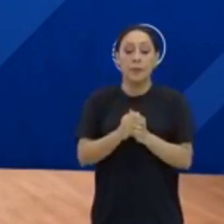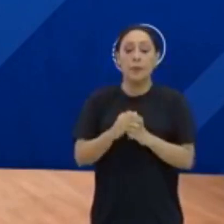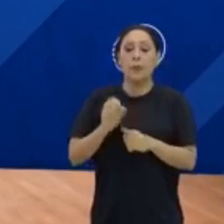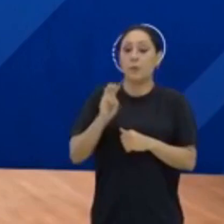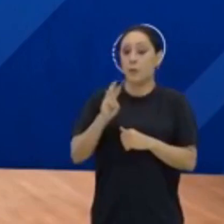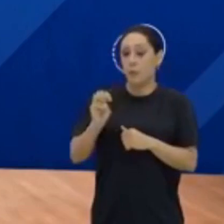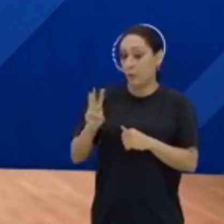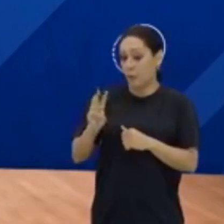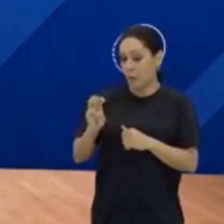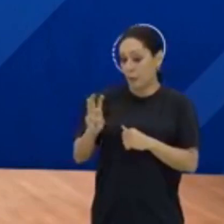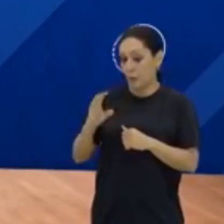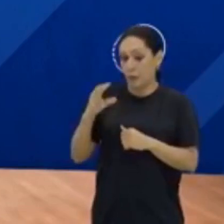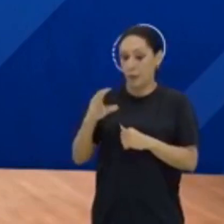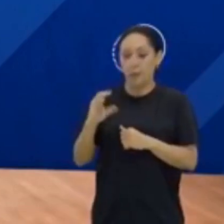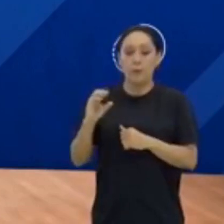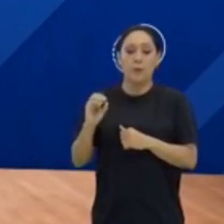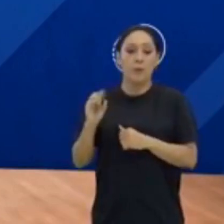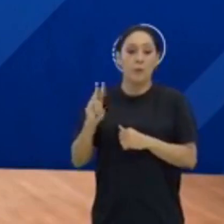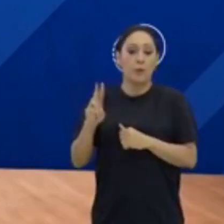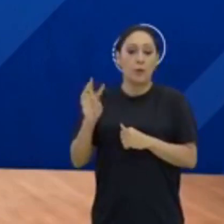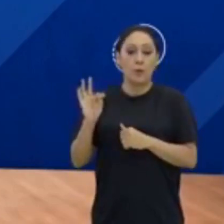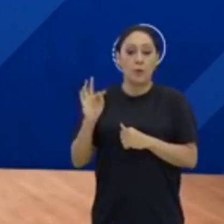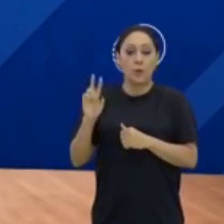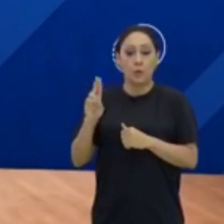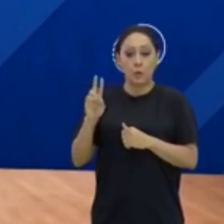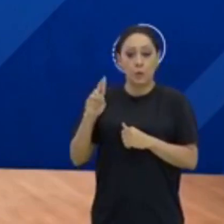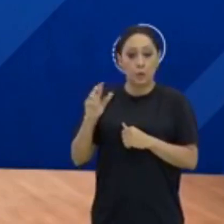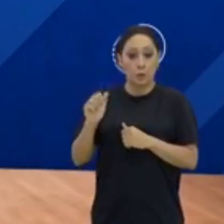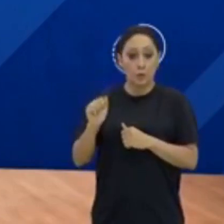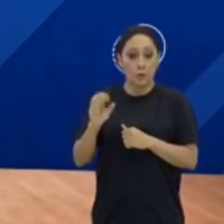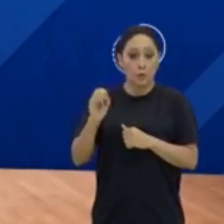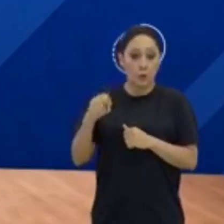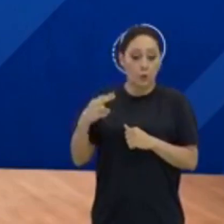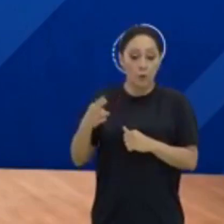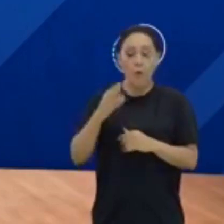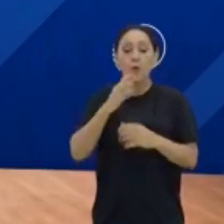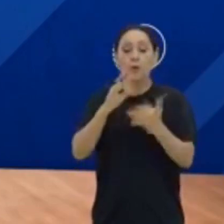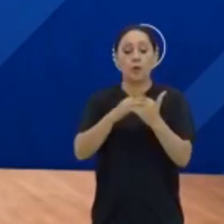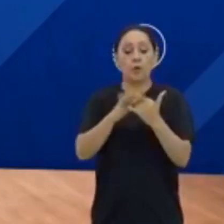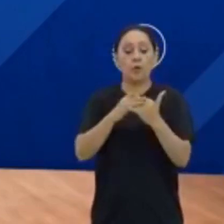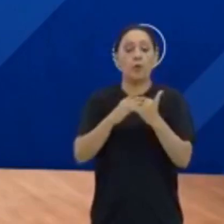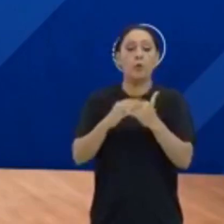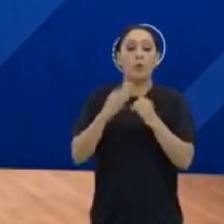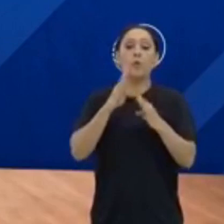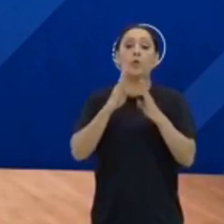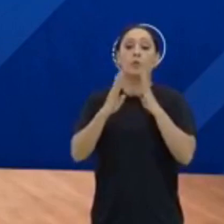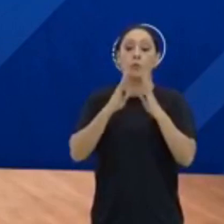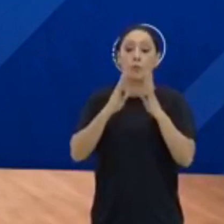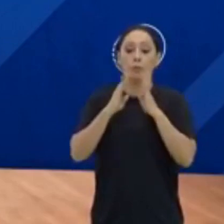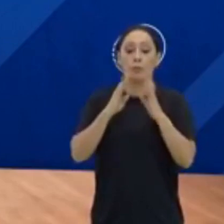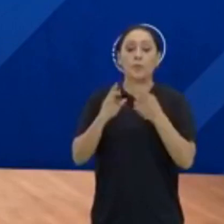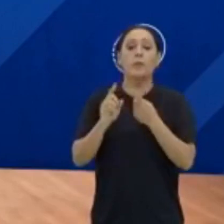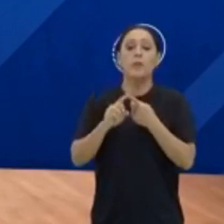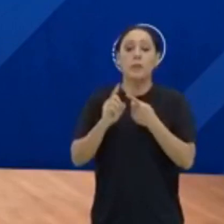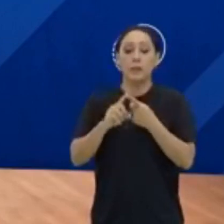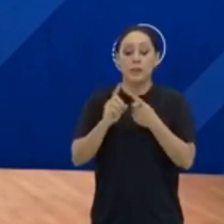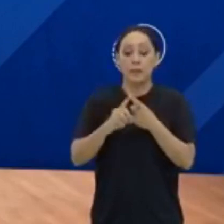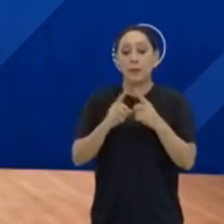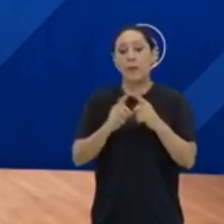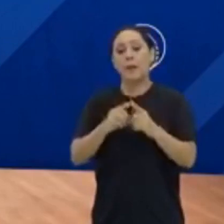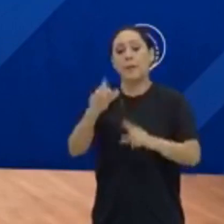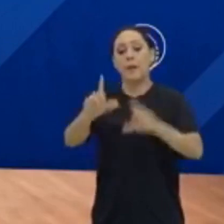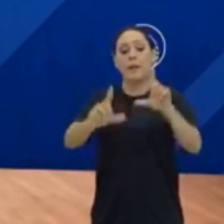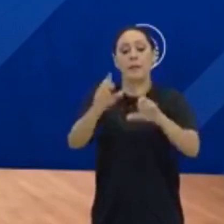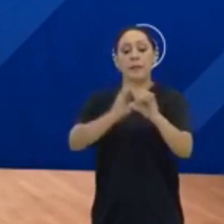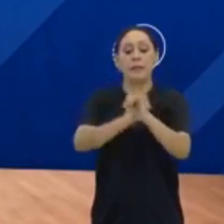Portal Cultura, no YouTube ou na página do Facebook. Você pode acessar pela TV online